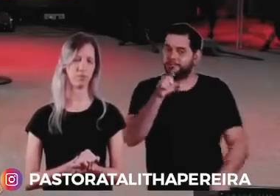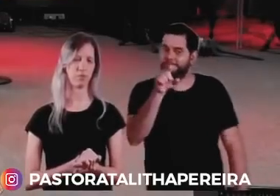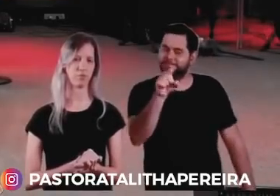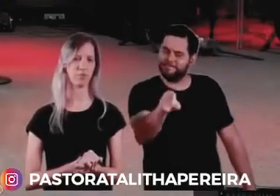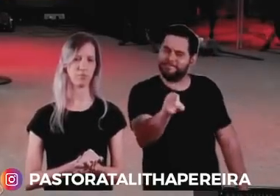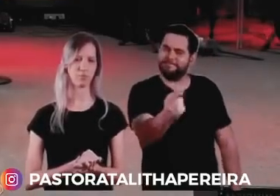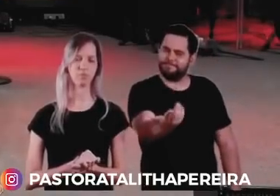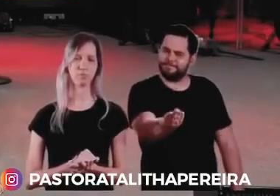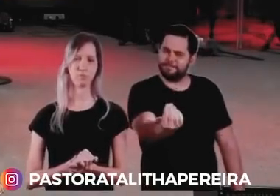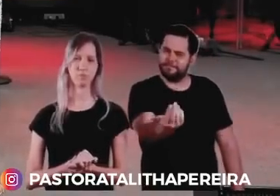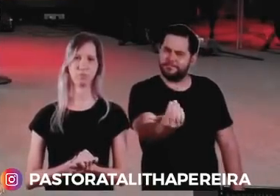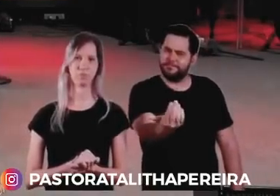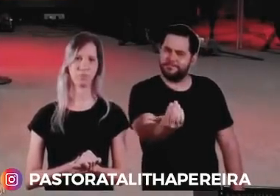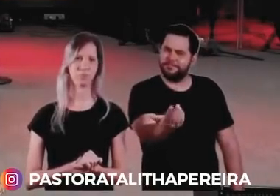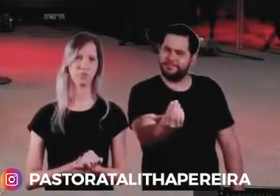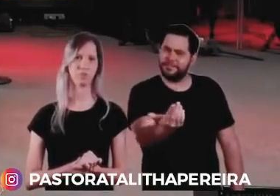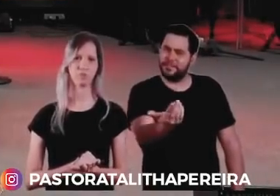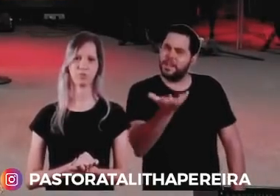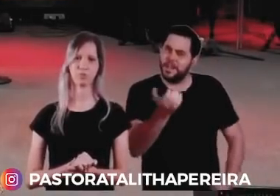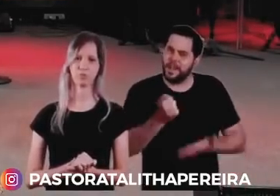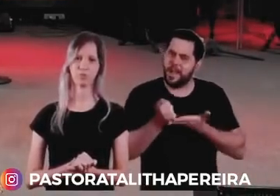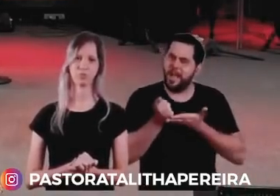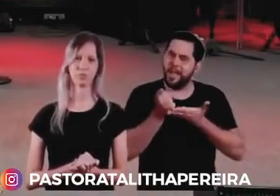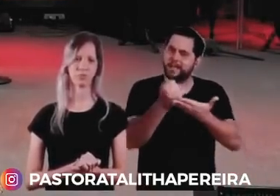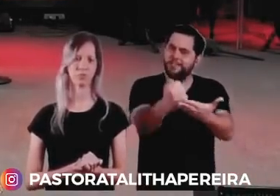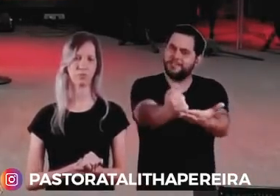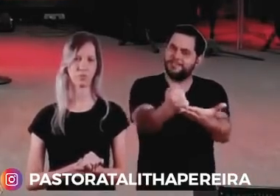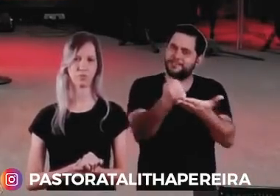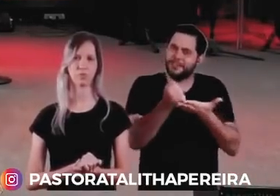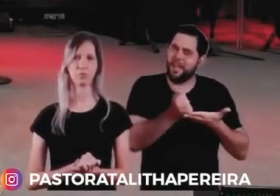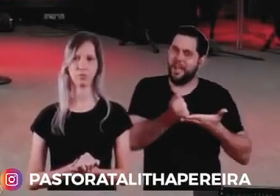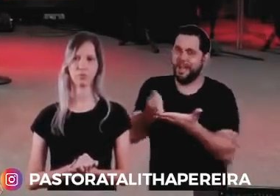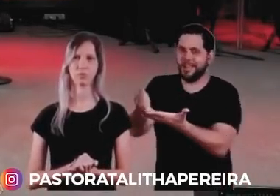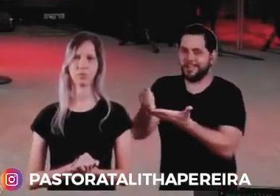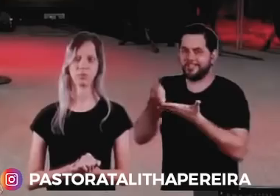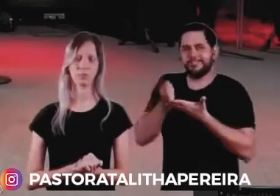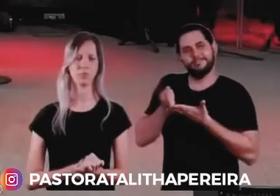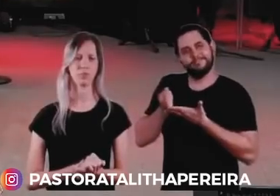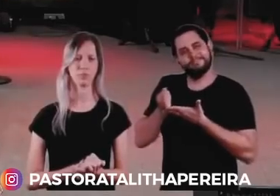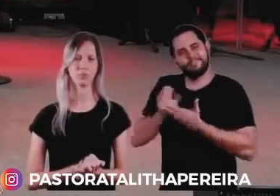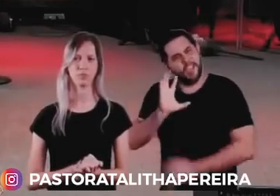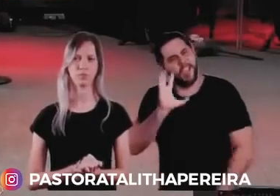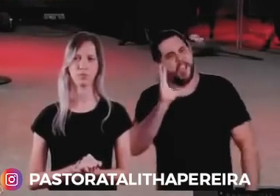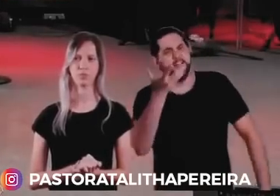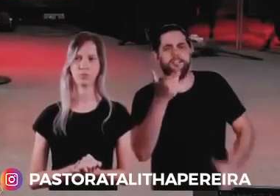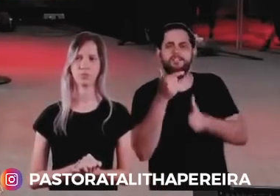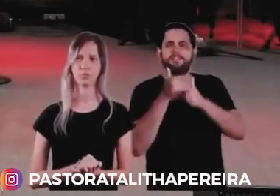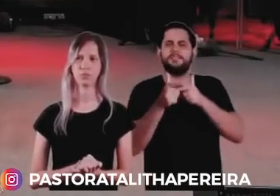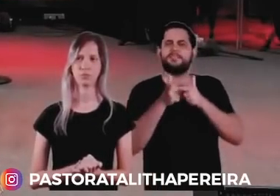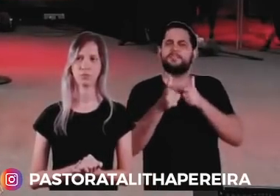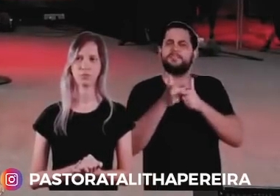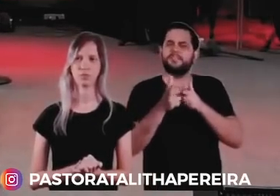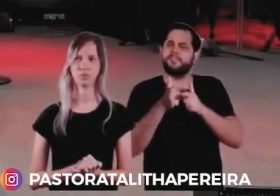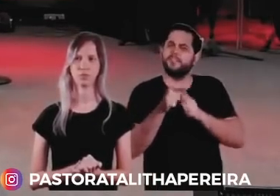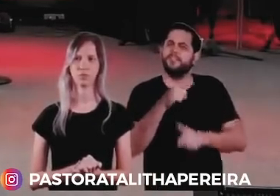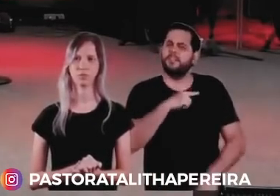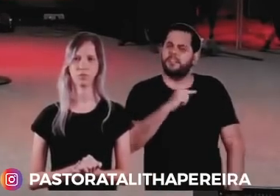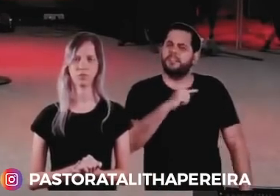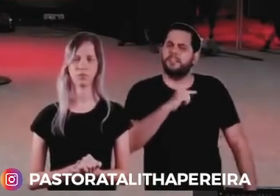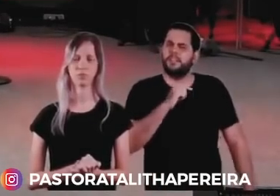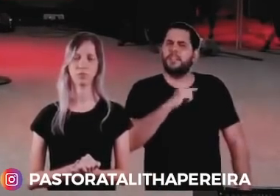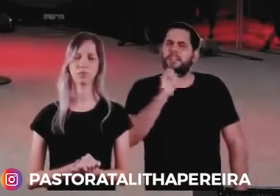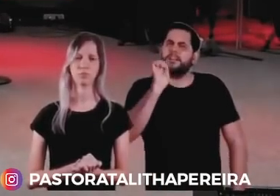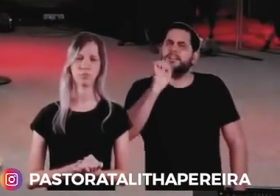a gente nos ajudar um ao outro a resolver alguns problemas que trazemos